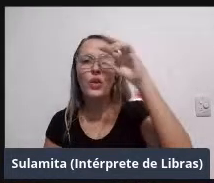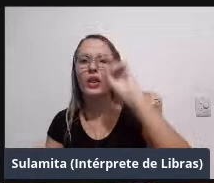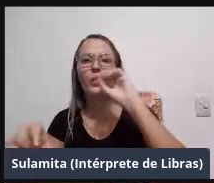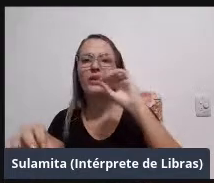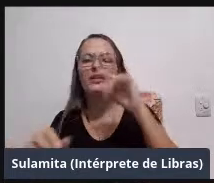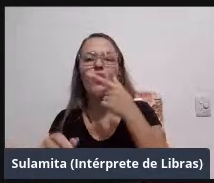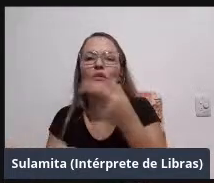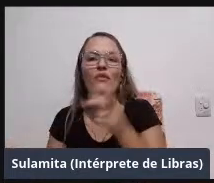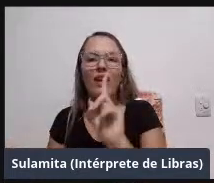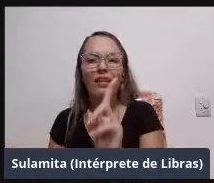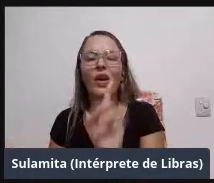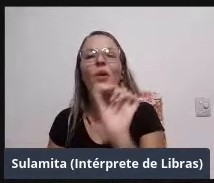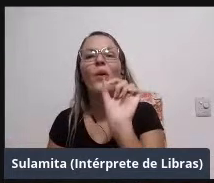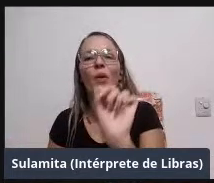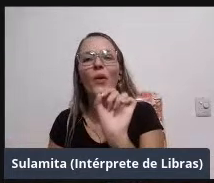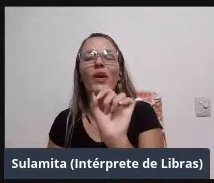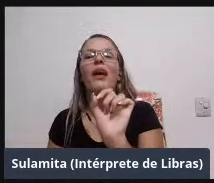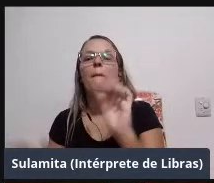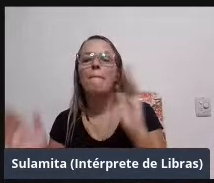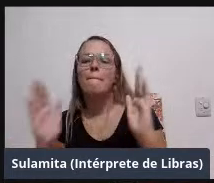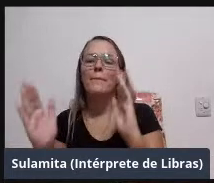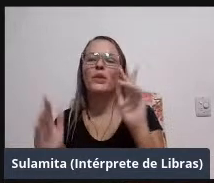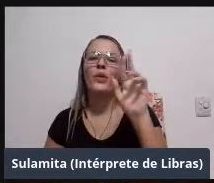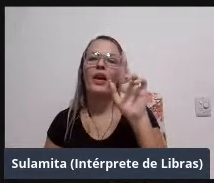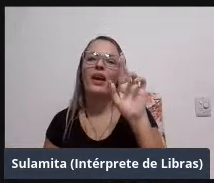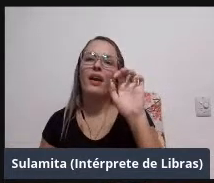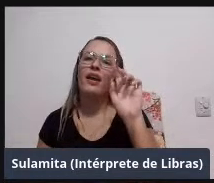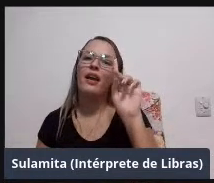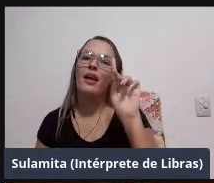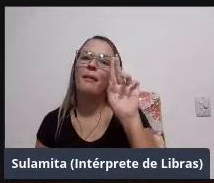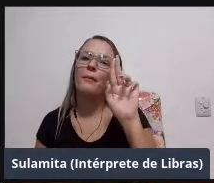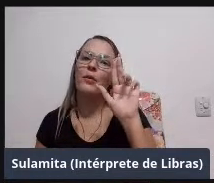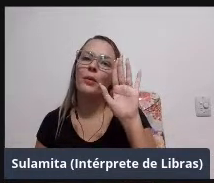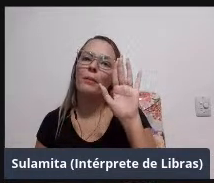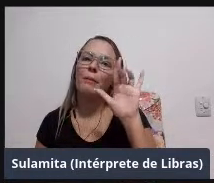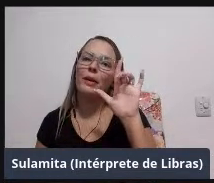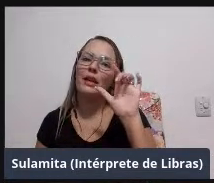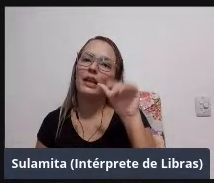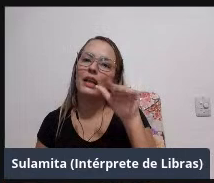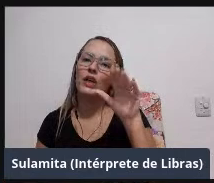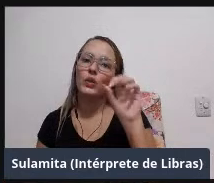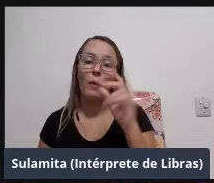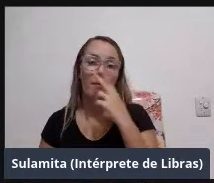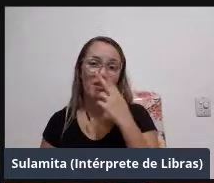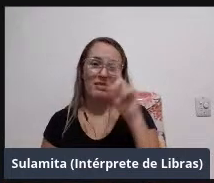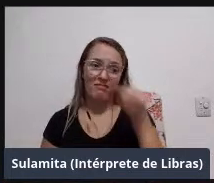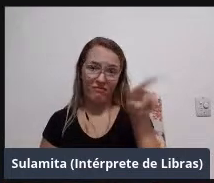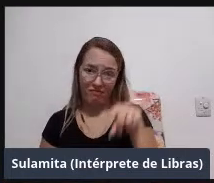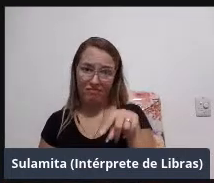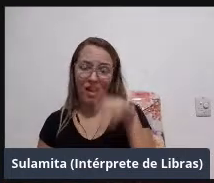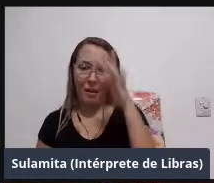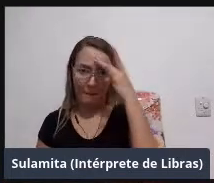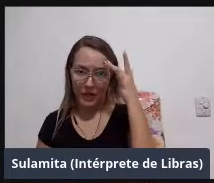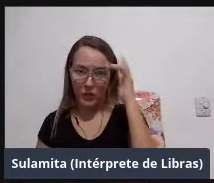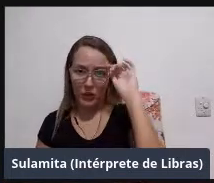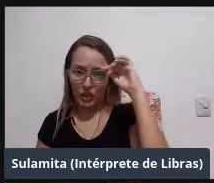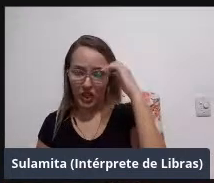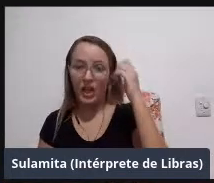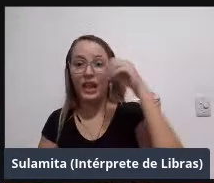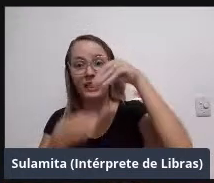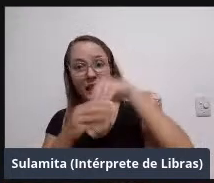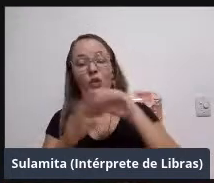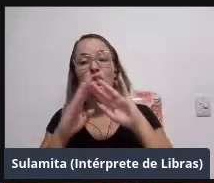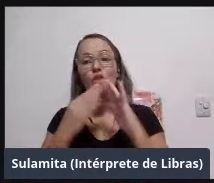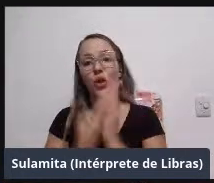que o período republicano tinha excluído toda a população, tinha excluído parte da população negra da escola, né, o sumiço